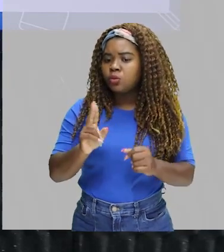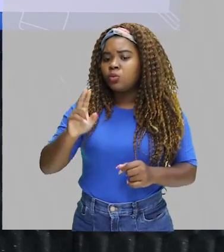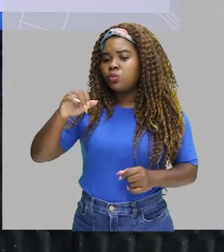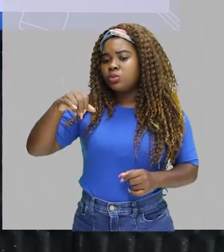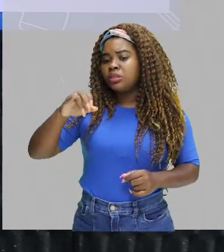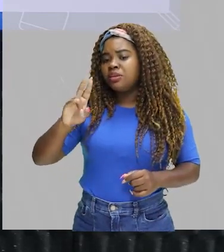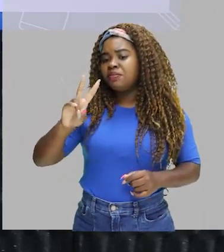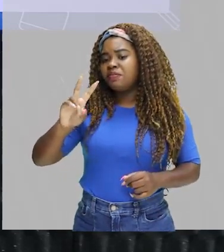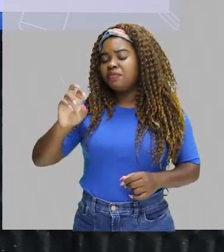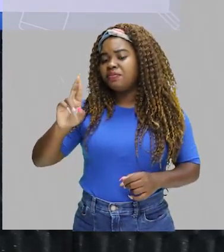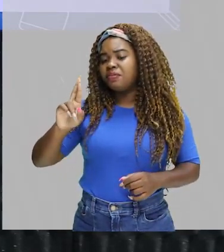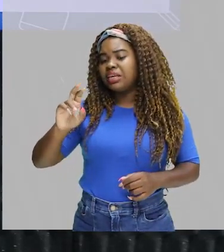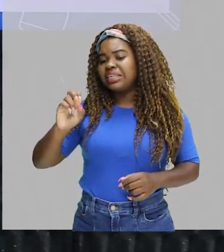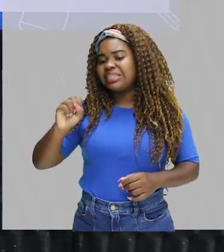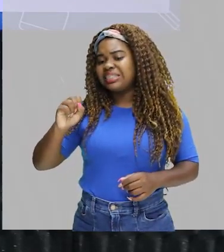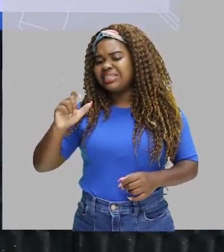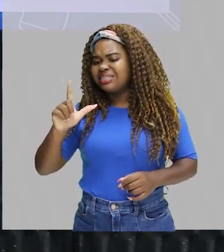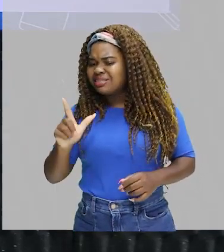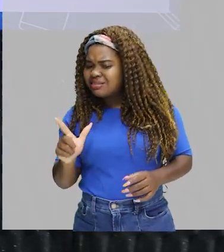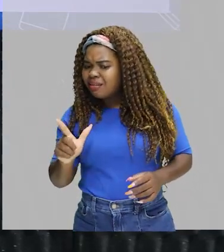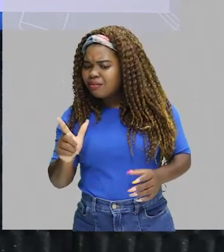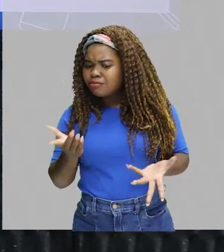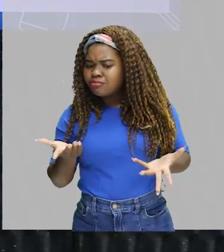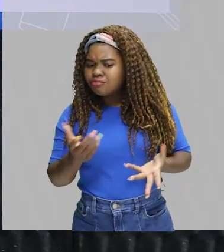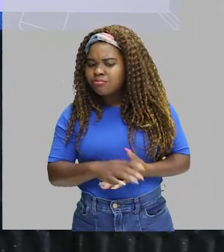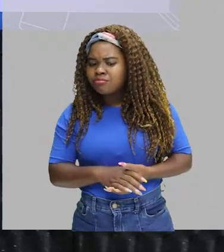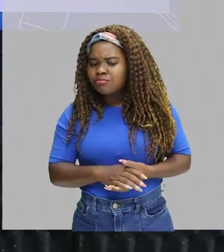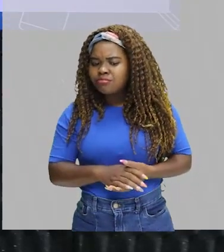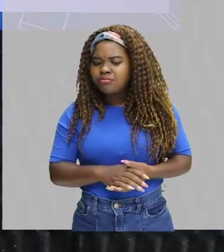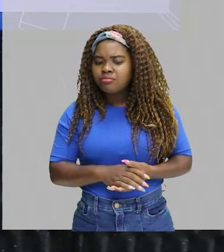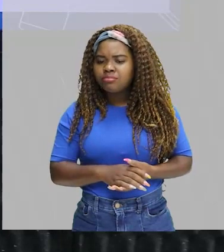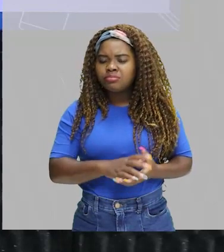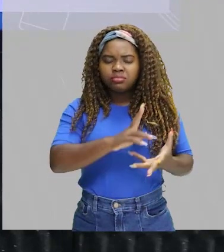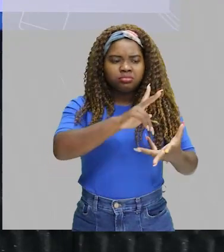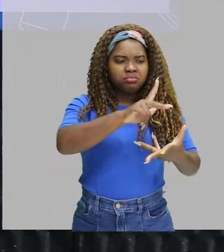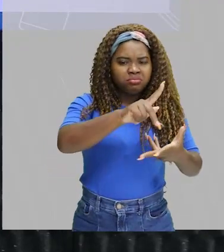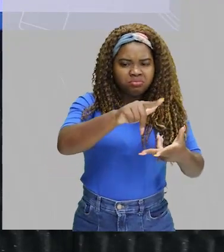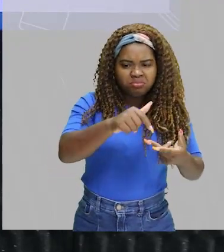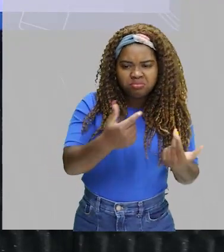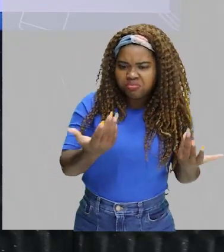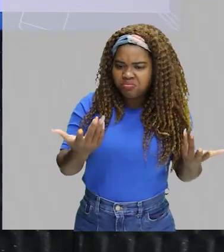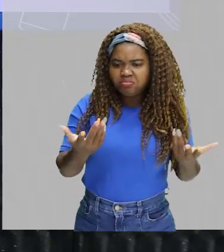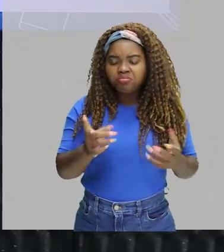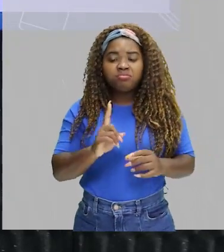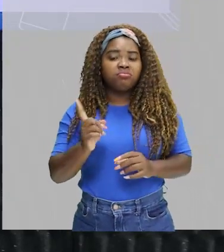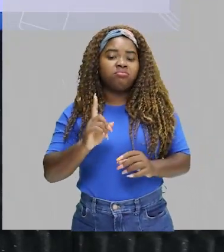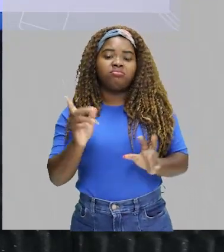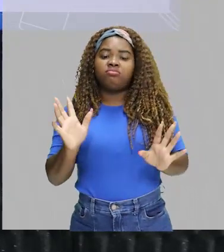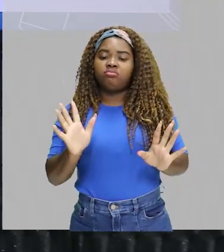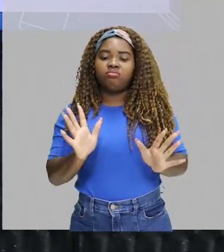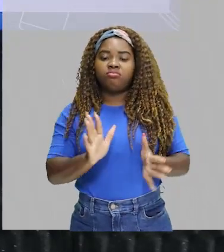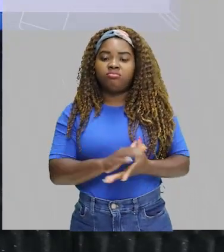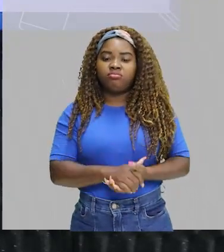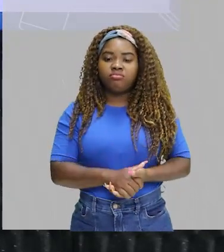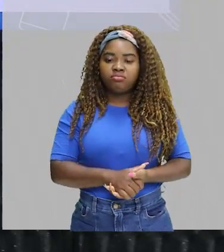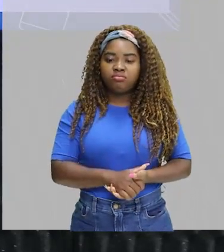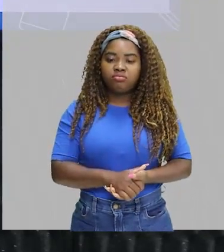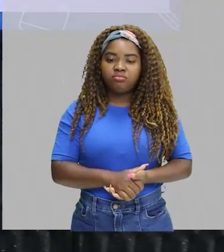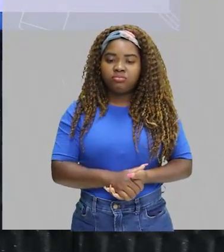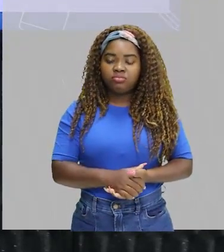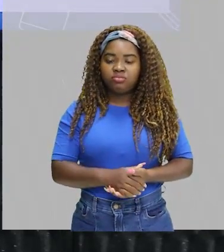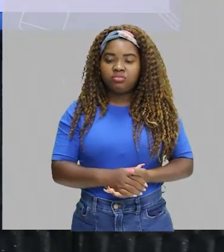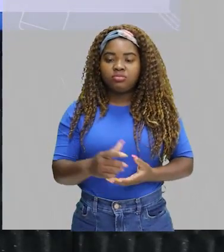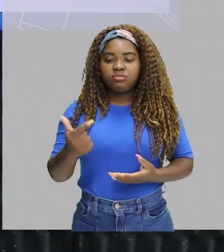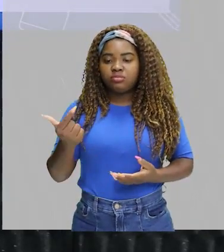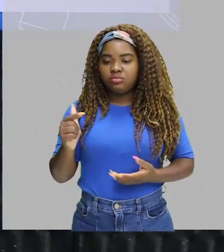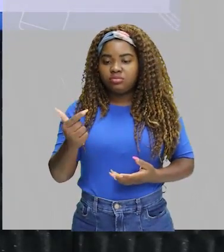maioria. Maioria é uma coisa, coletividade é uma coisa, universalidade é outra. Então, ela não se encaixa em dois